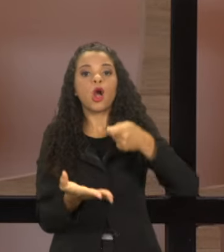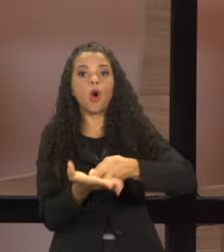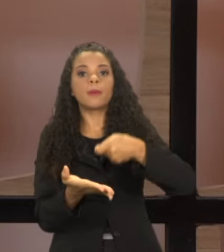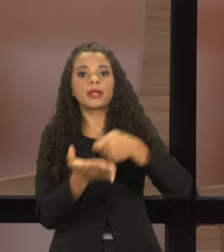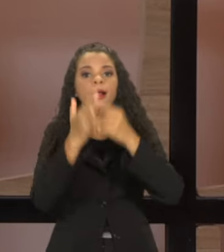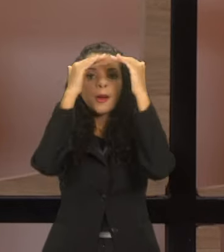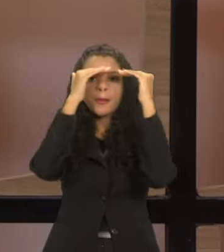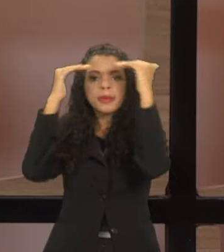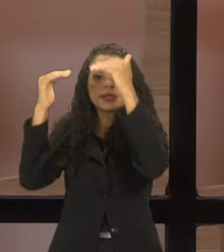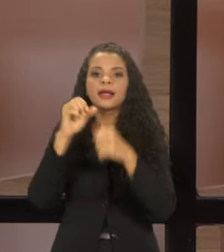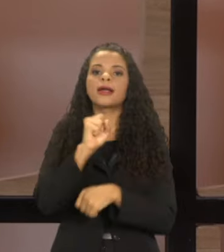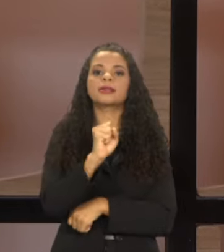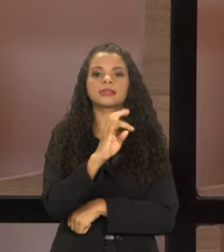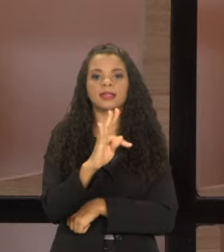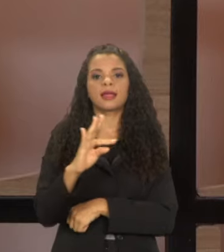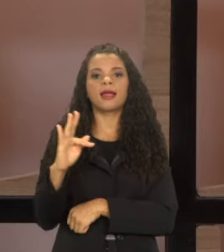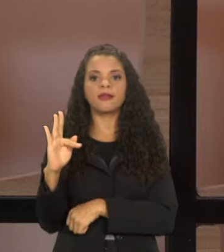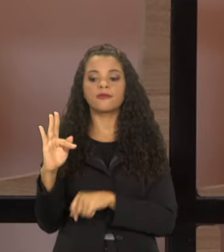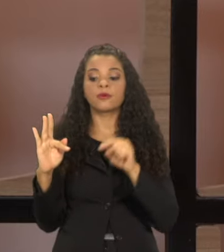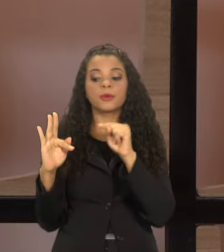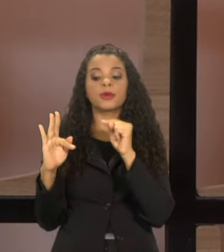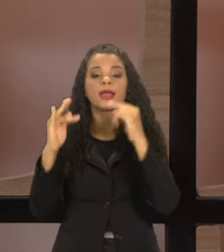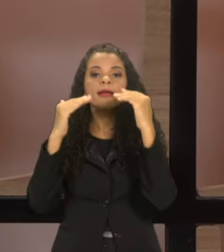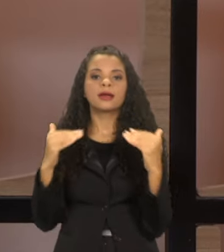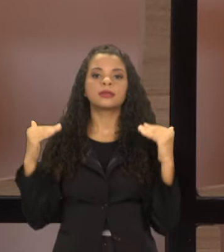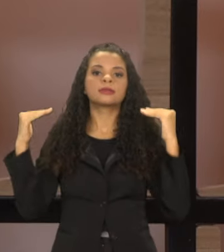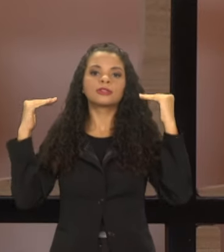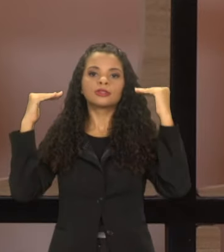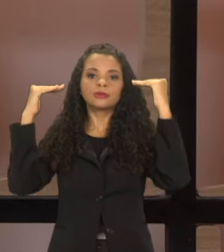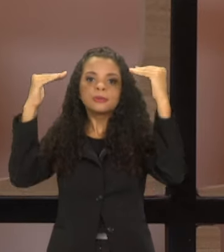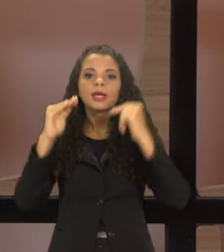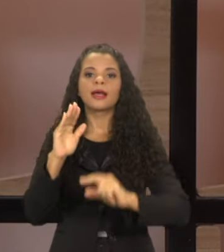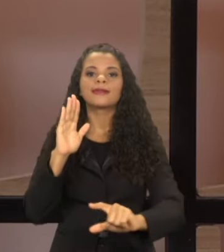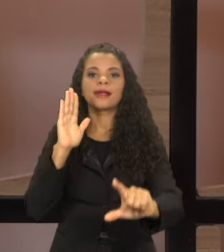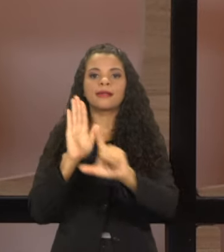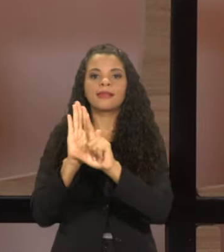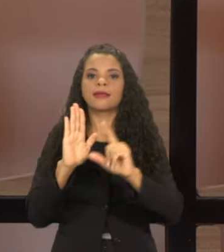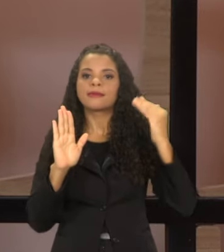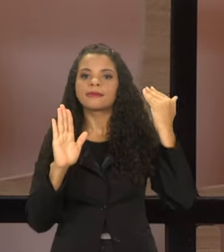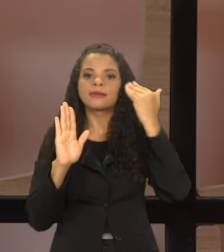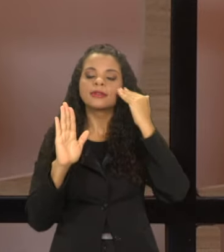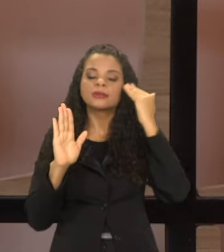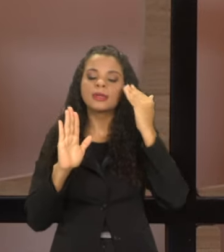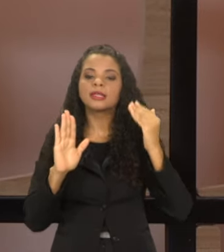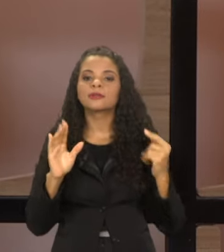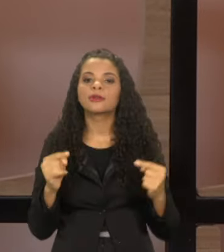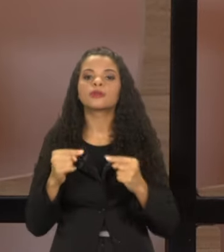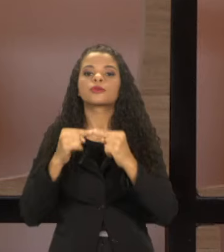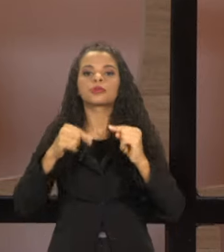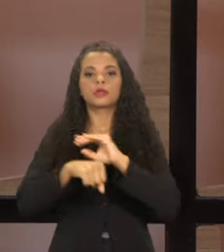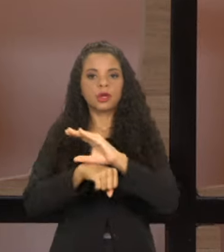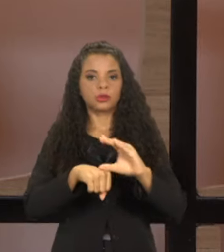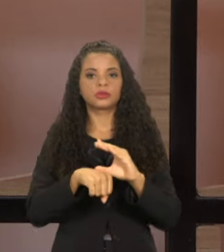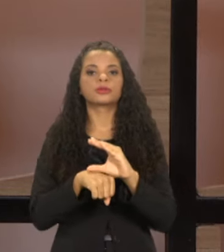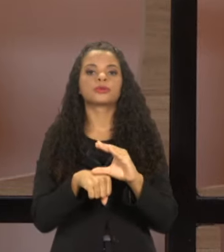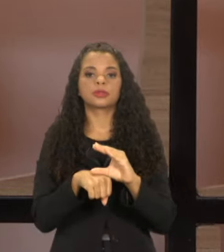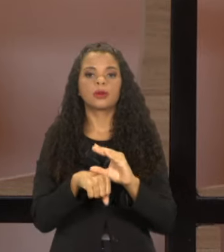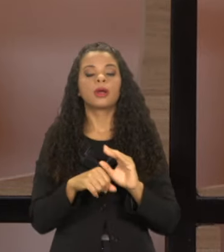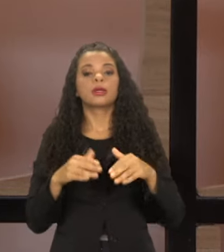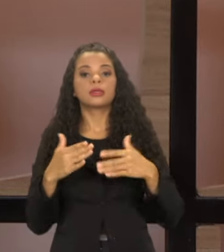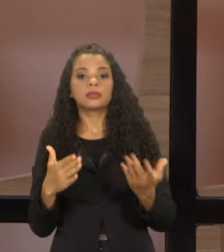ele quem diz qual é a última interpretação da lei em relação à Constituição. Então, se o Supremo, à luz